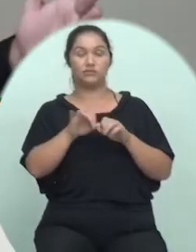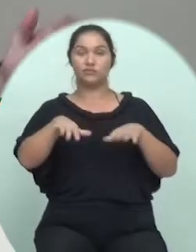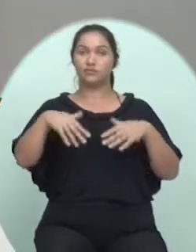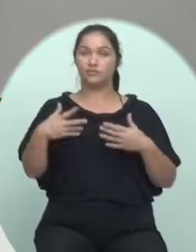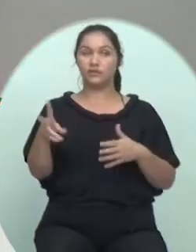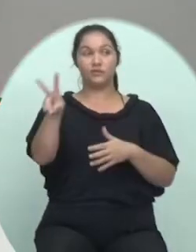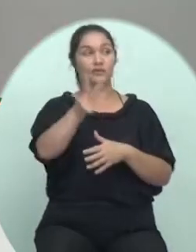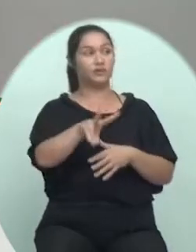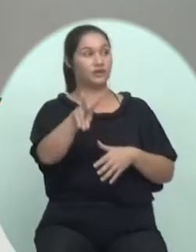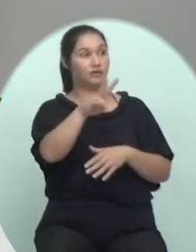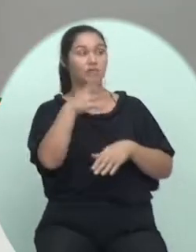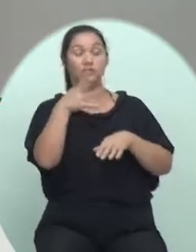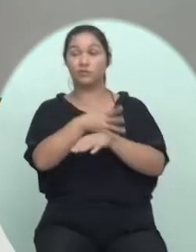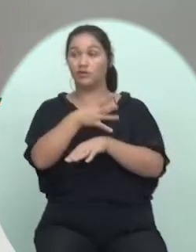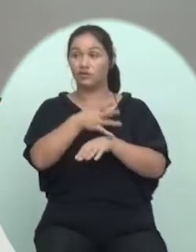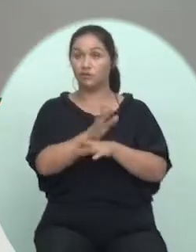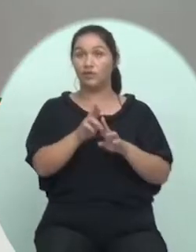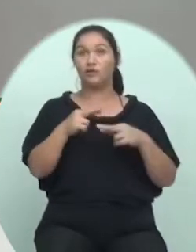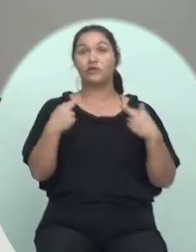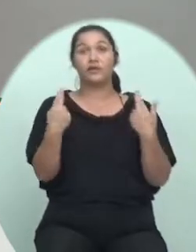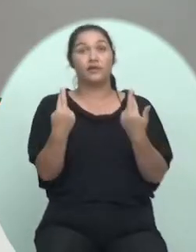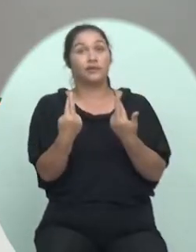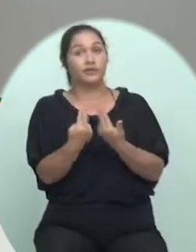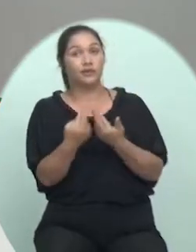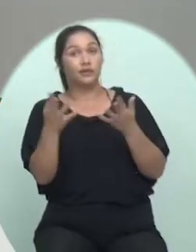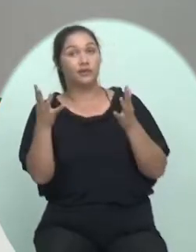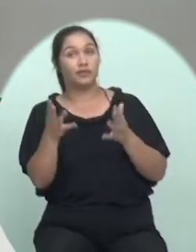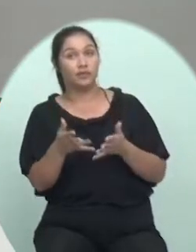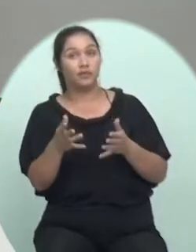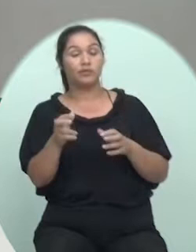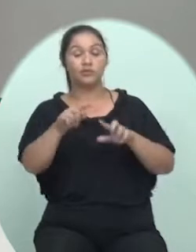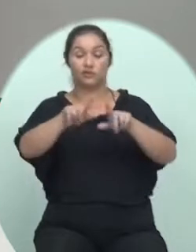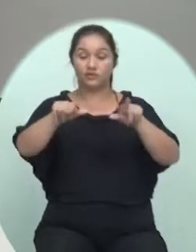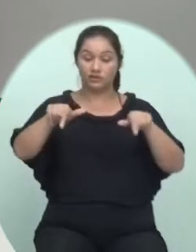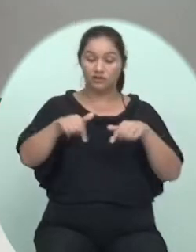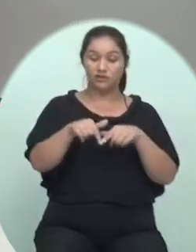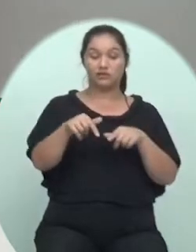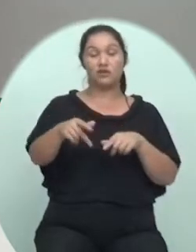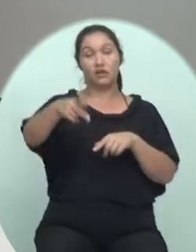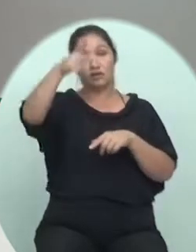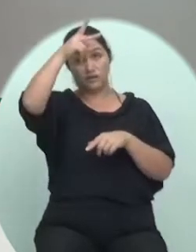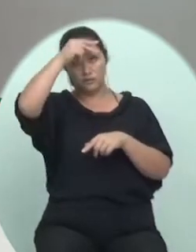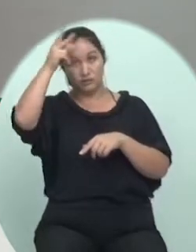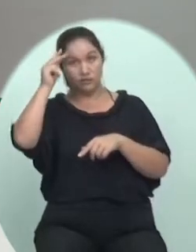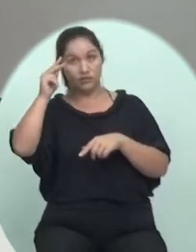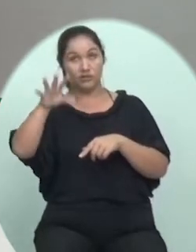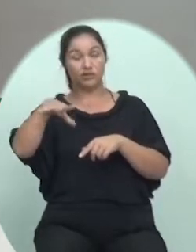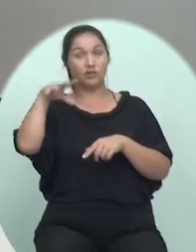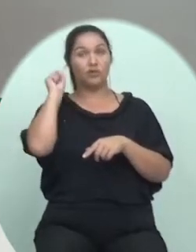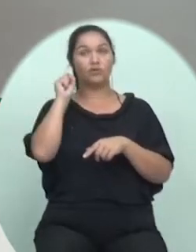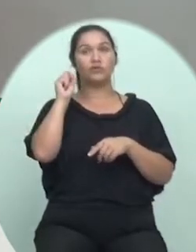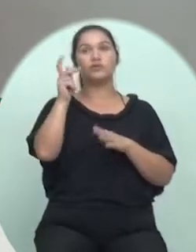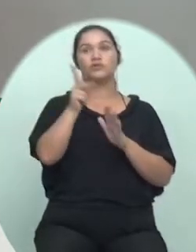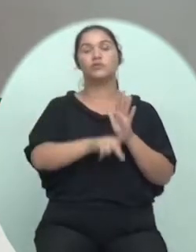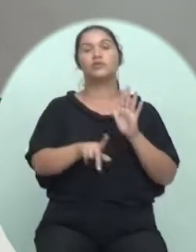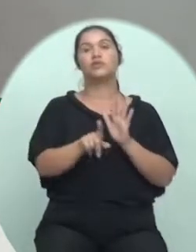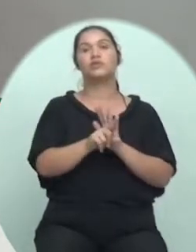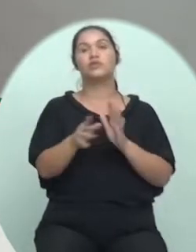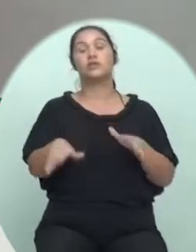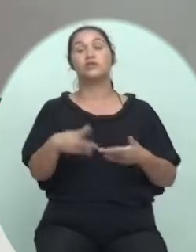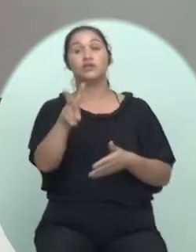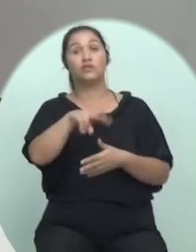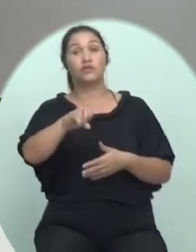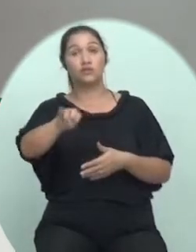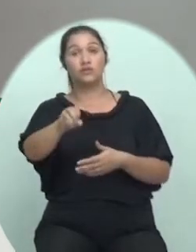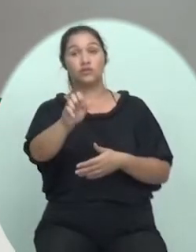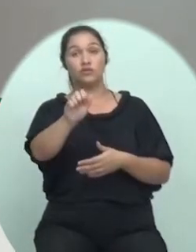vereadores que participaram da reunião anteriormente lá no, na sala do prefeito, puderam já ouvir. Vereador Jair